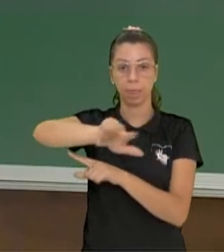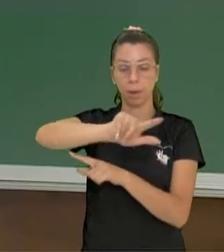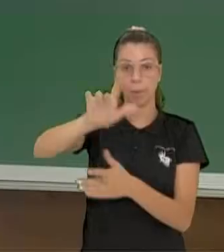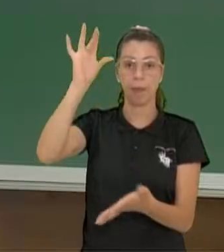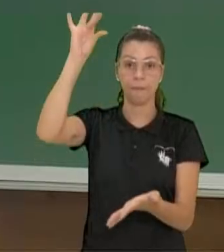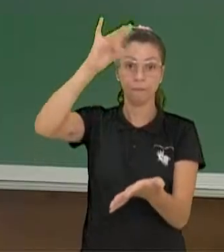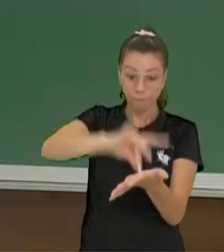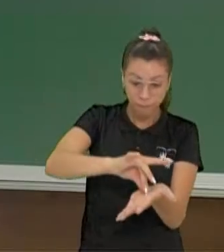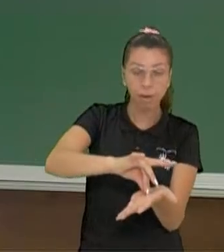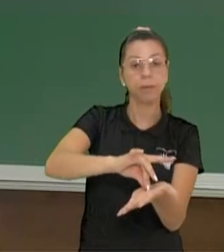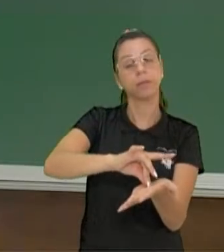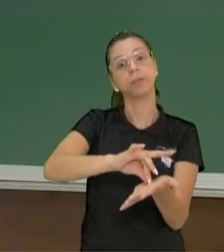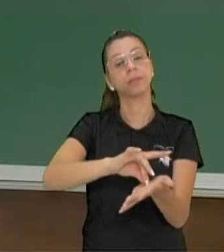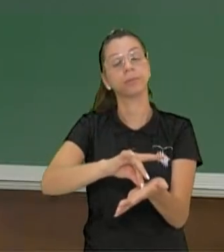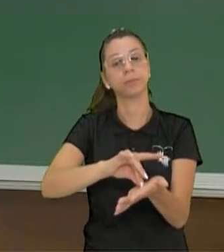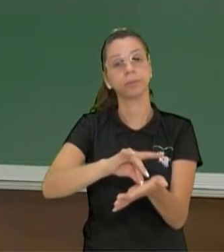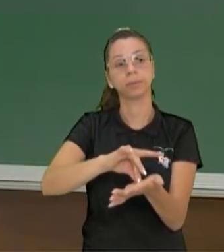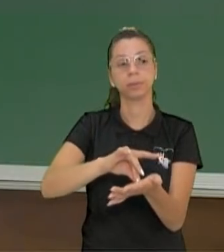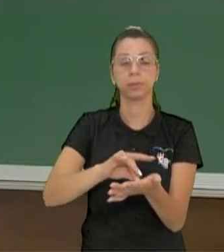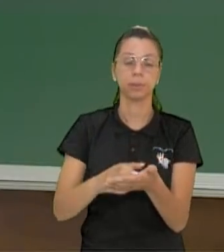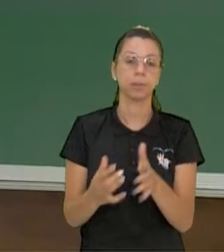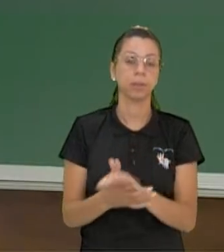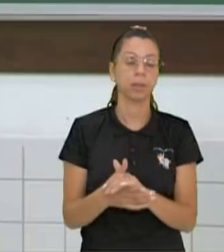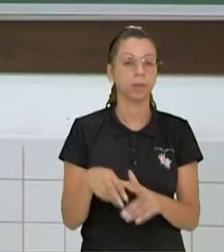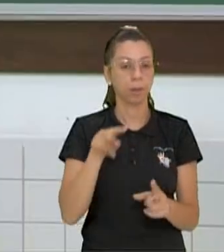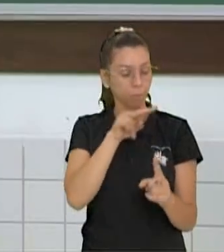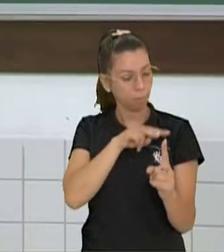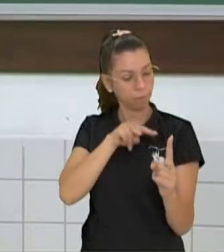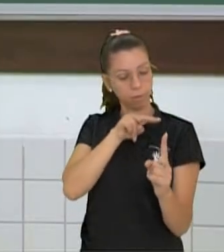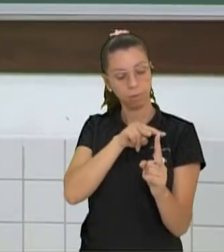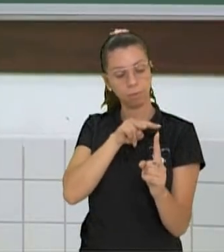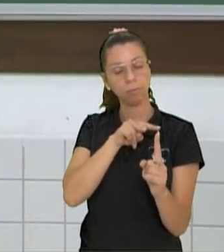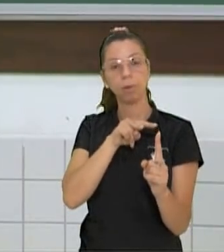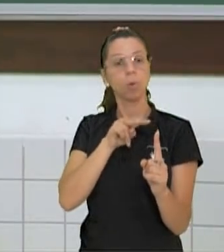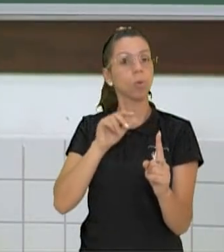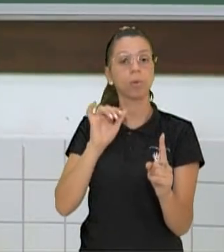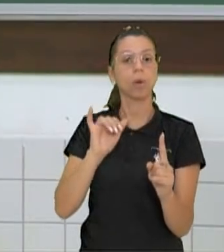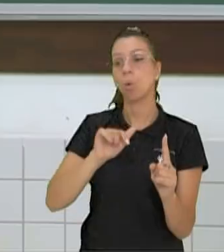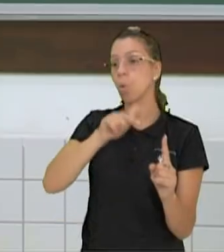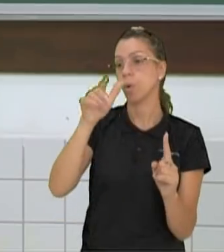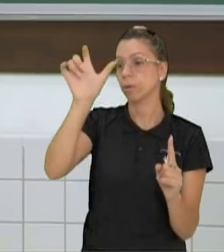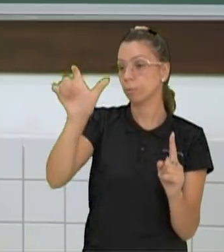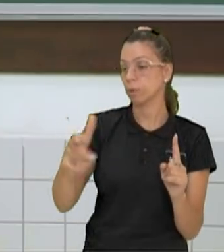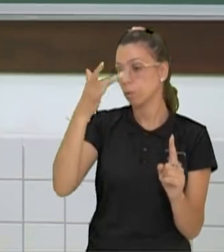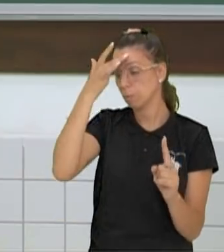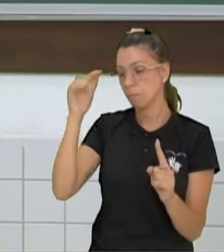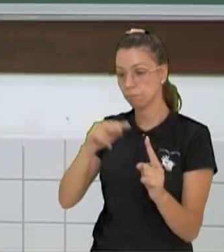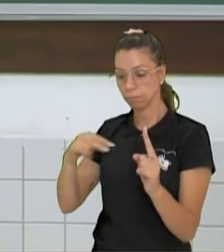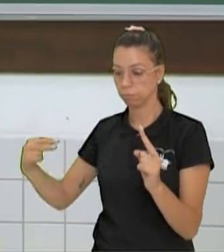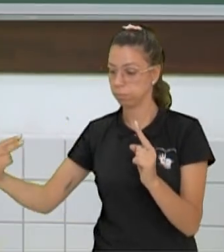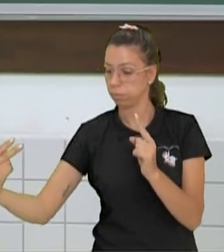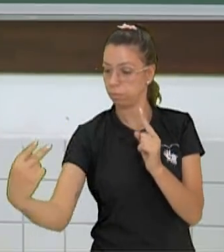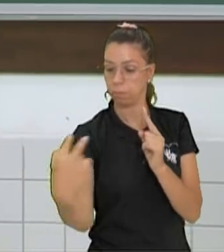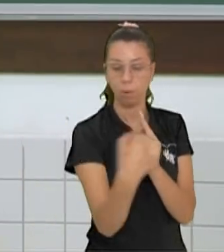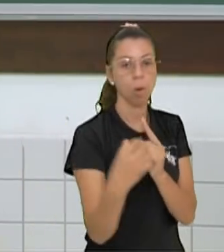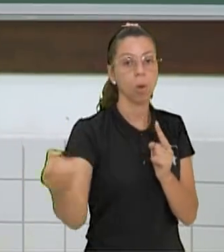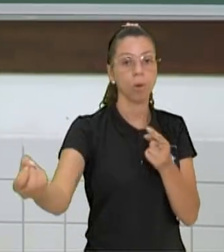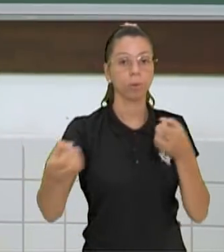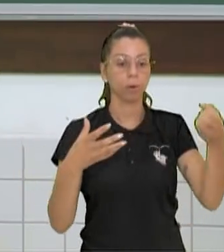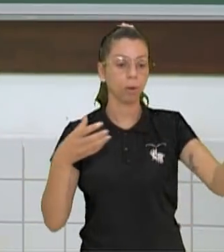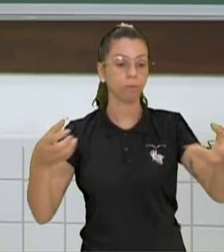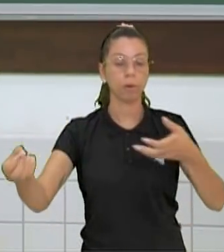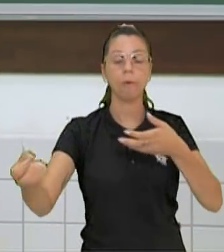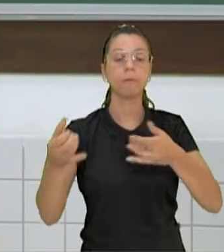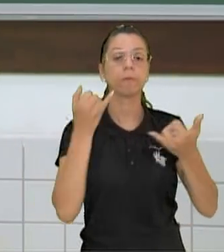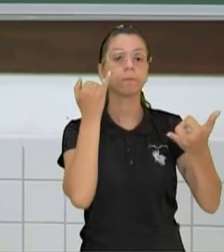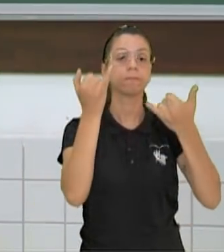fato único, uma versão única. Eu tenho uma visão, pode vir o historiador e trazer novas informações, novas fontes